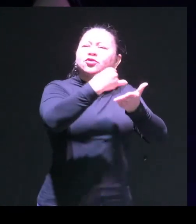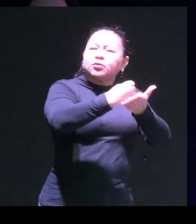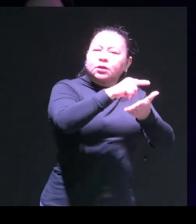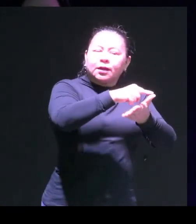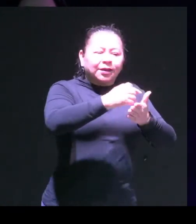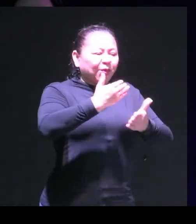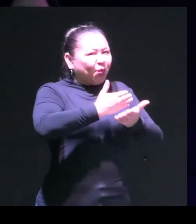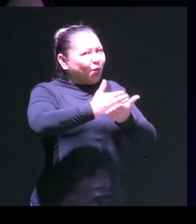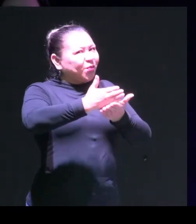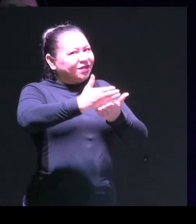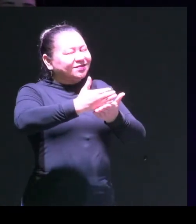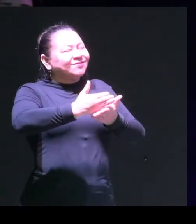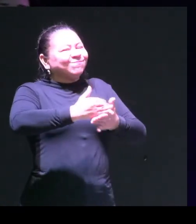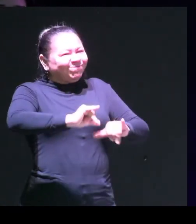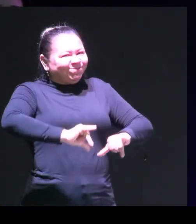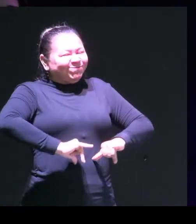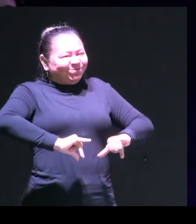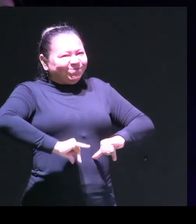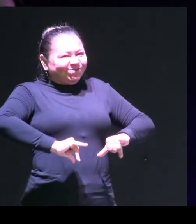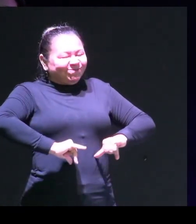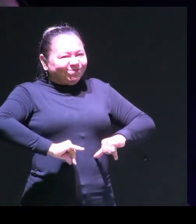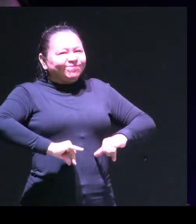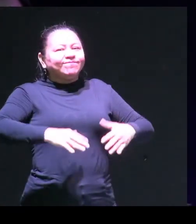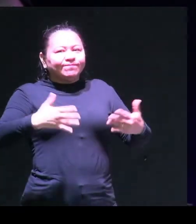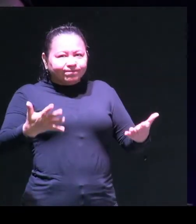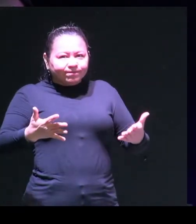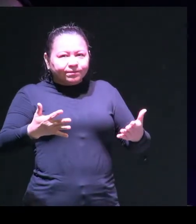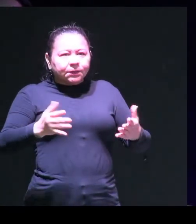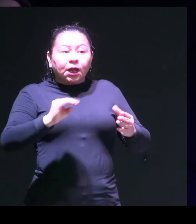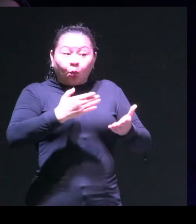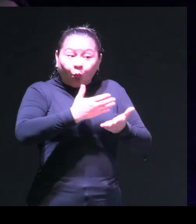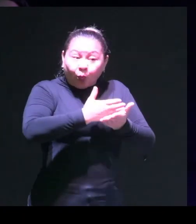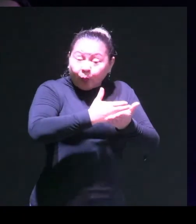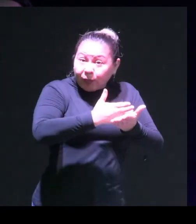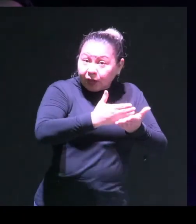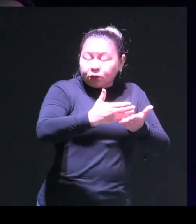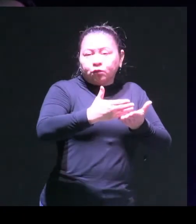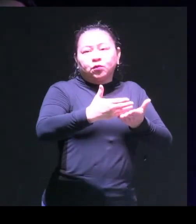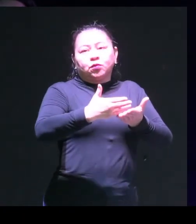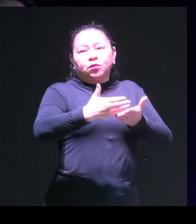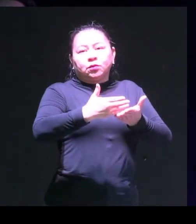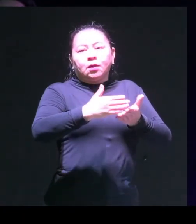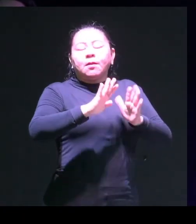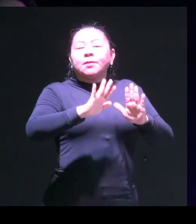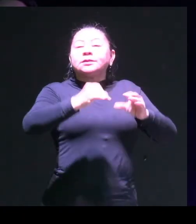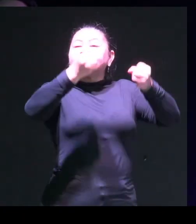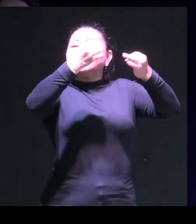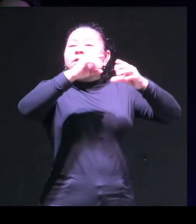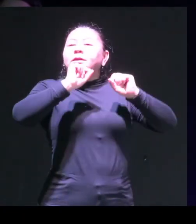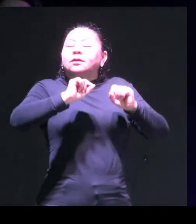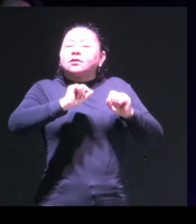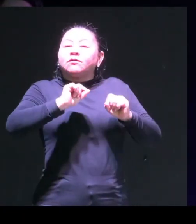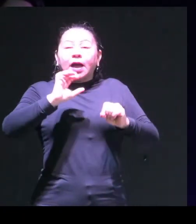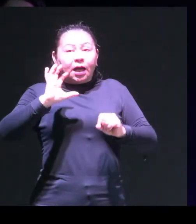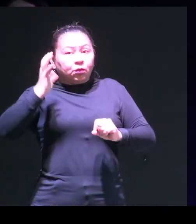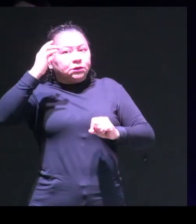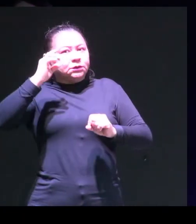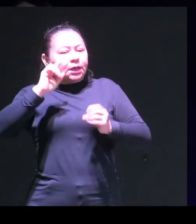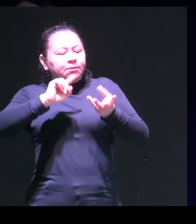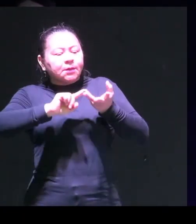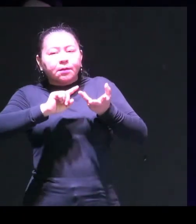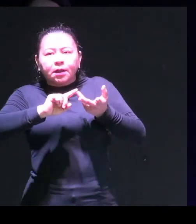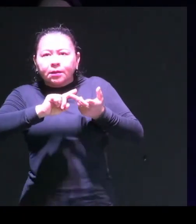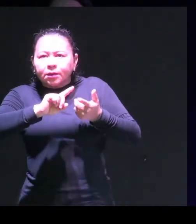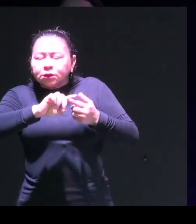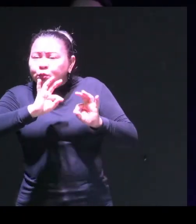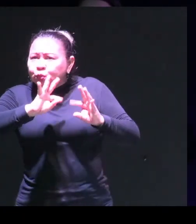era o princípio das dores. Ele falou, ainda não é o fim, é apenas o princípio das dores. Mas ele diz, vai acontecer isso, mas isso, tudo aquilo